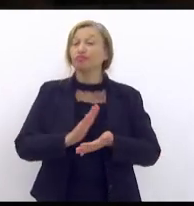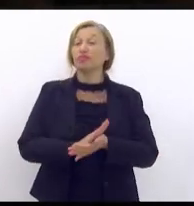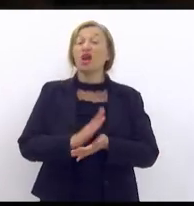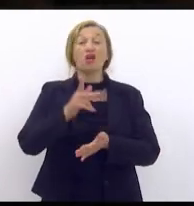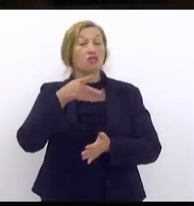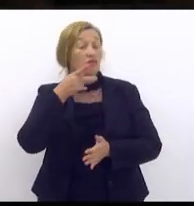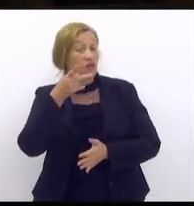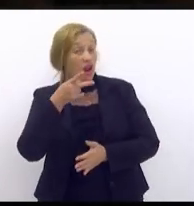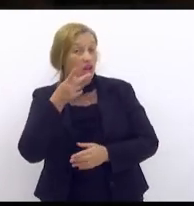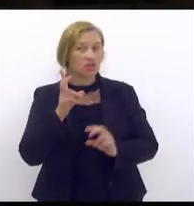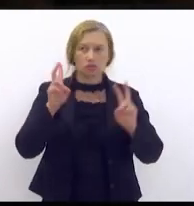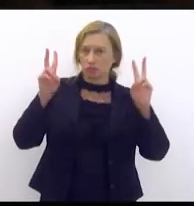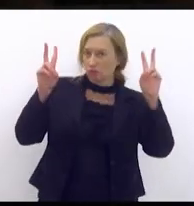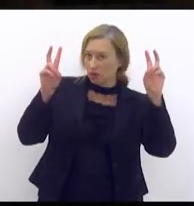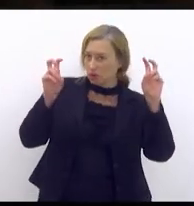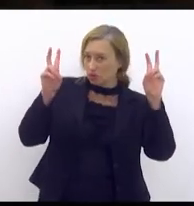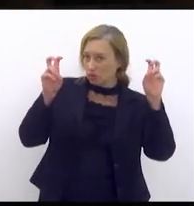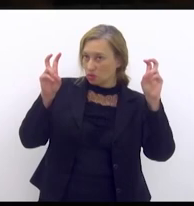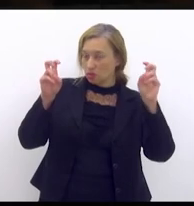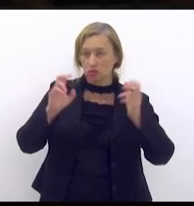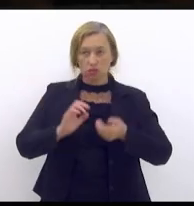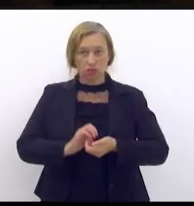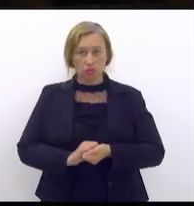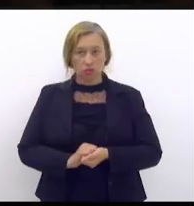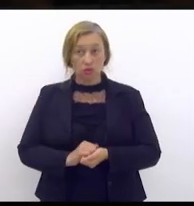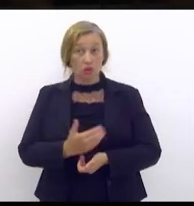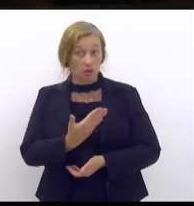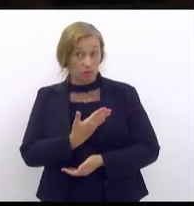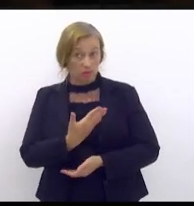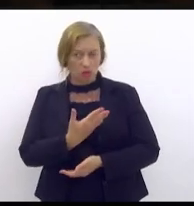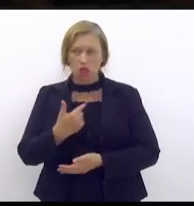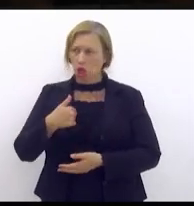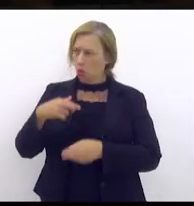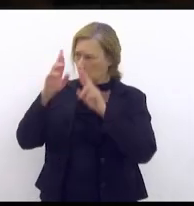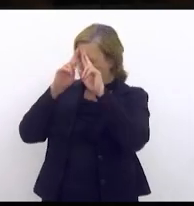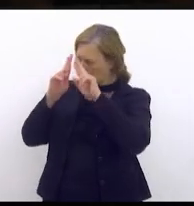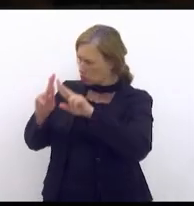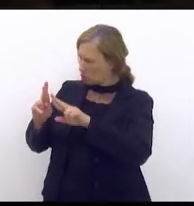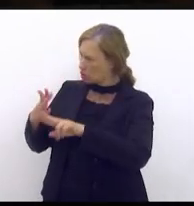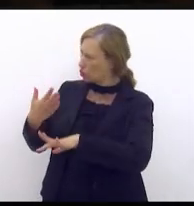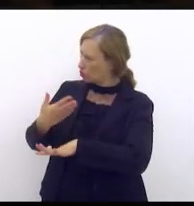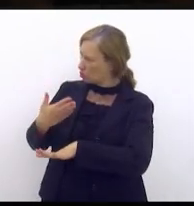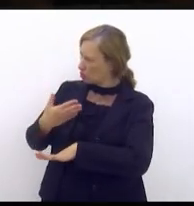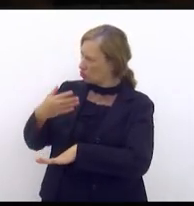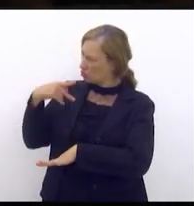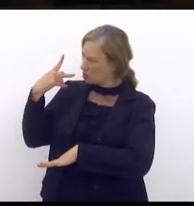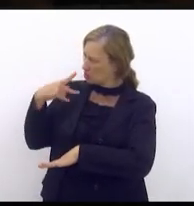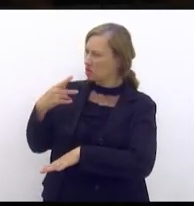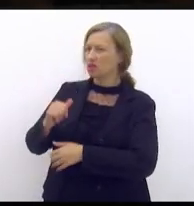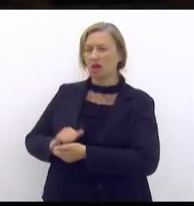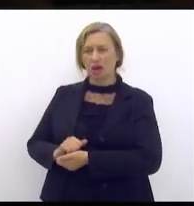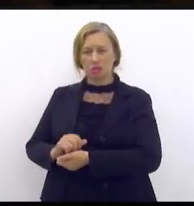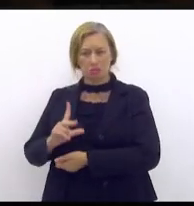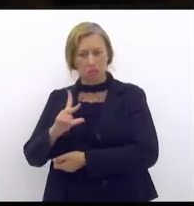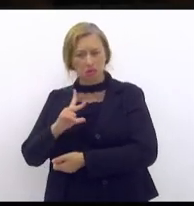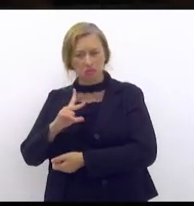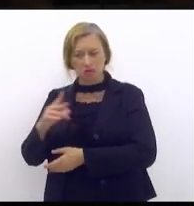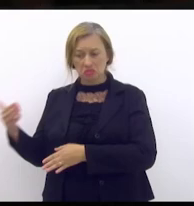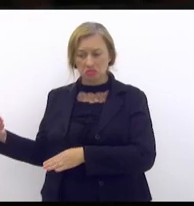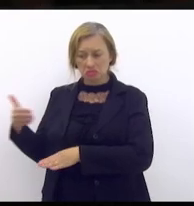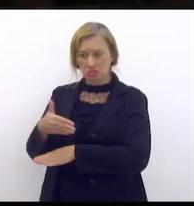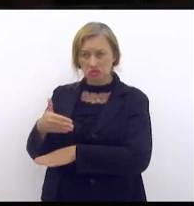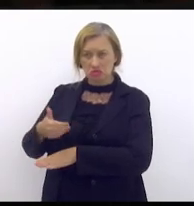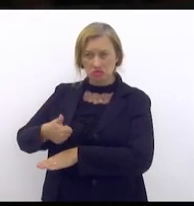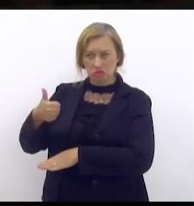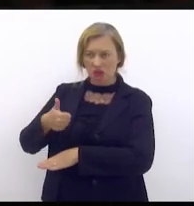ponderar sobre isso e que o nobre parlamentar, a quem eu respeito pessoalmente, desde que aqui chegou, e não